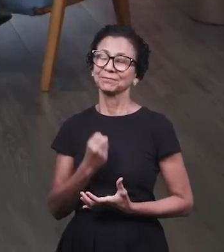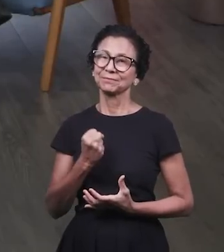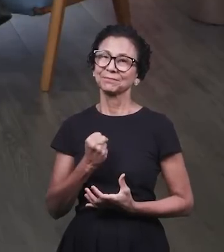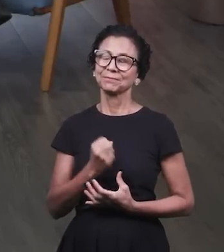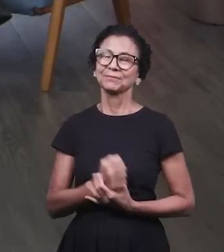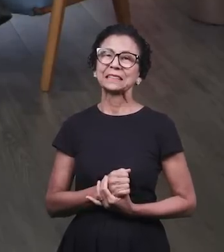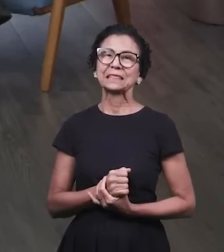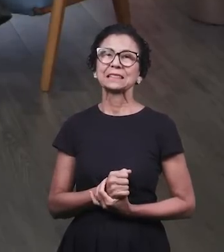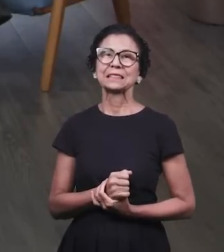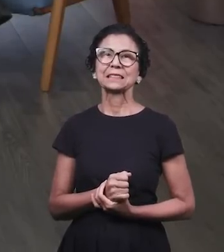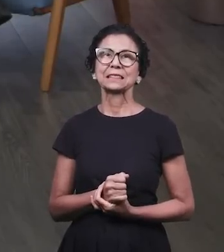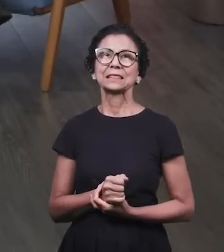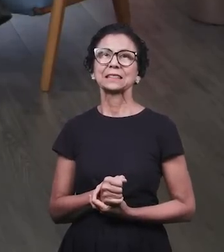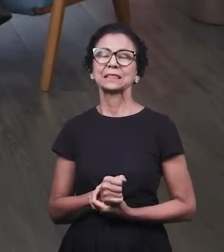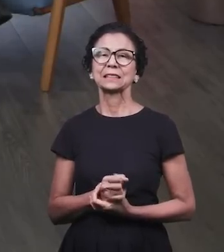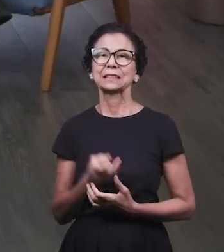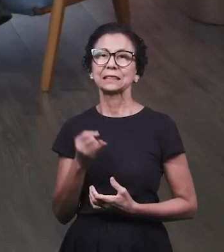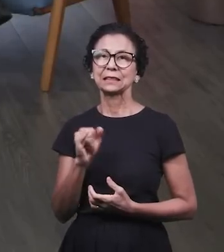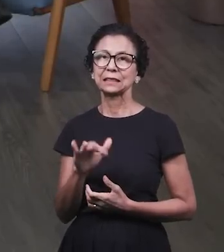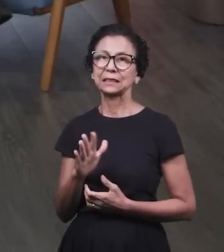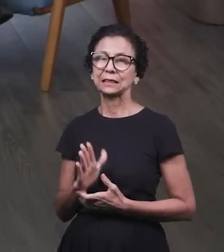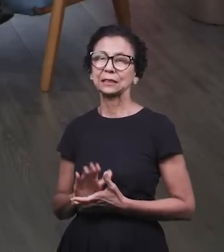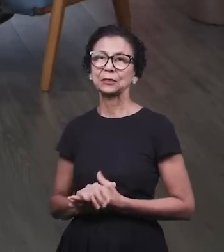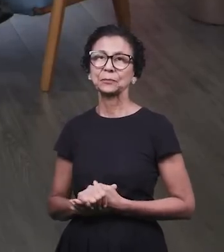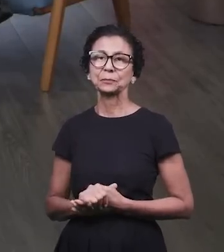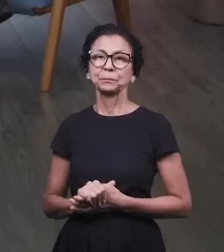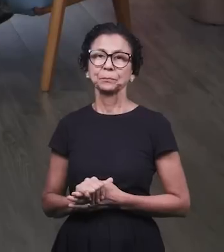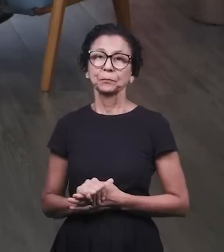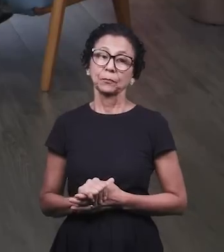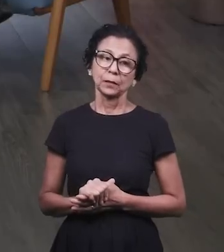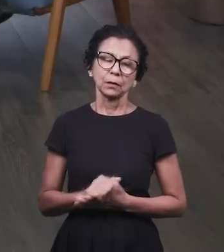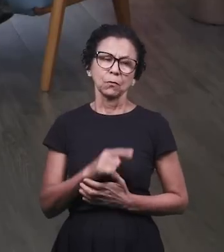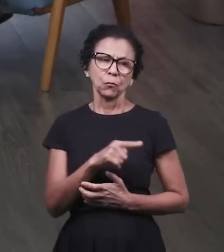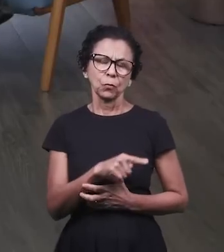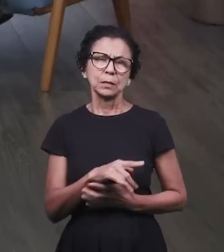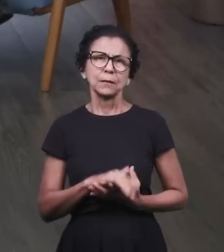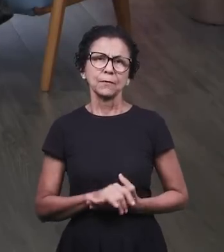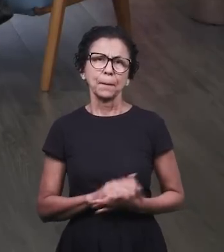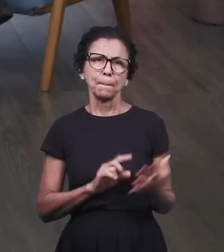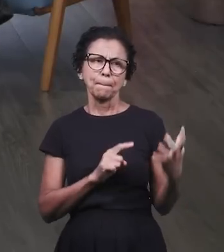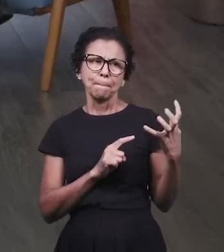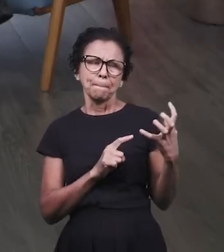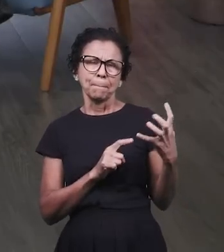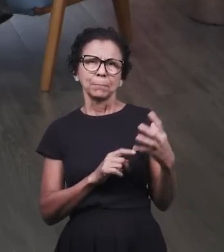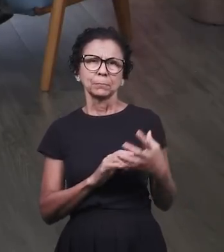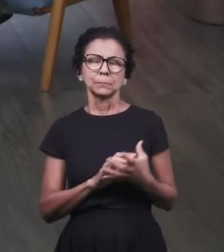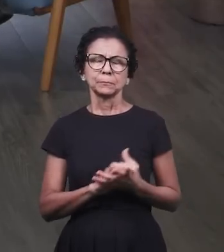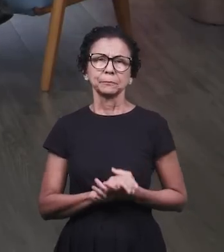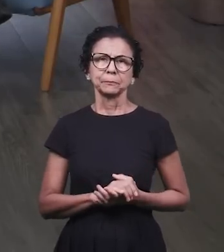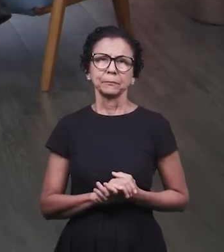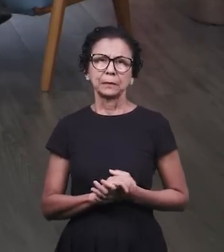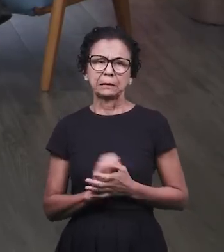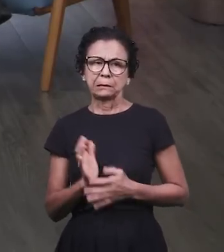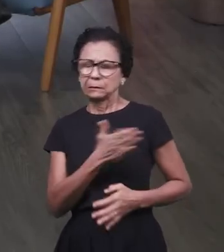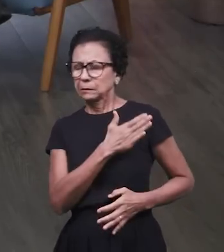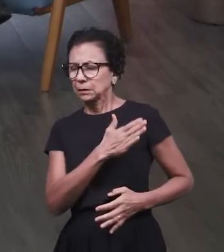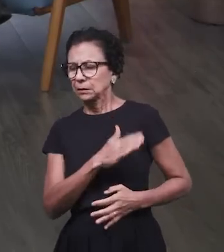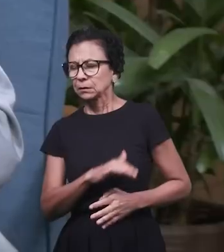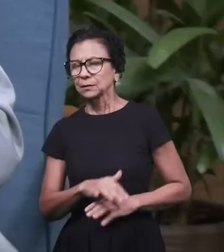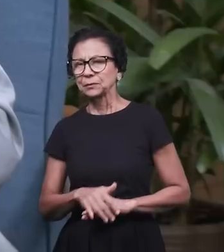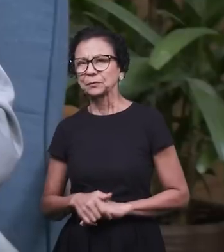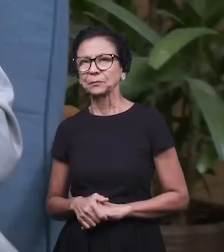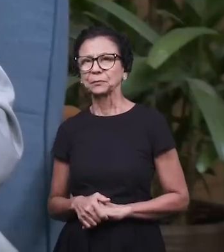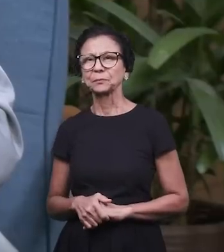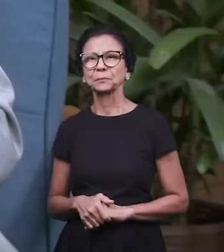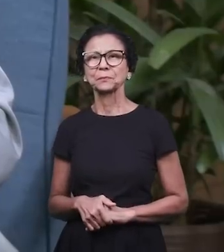aqui, ó. Tem que se desviar do mal. Isso é retidão. Isso é retidão. Glória a Jesus. Ainda sob o aspecto